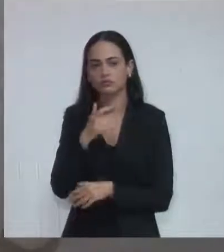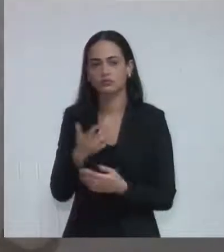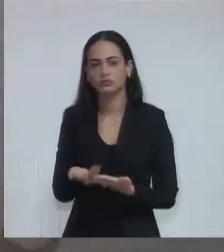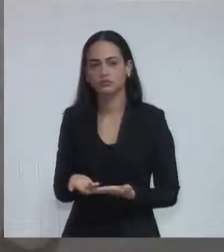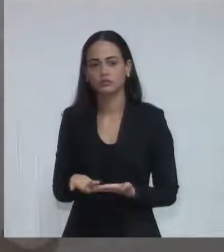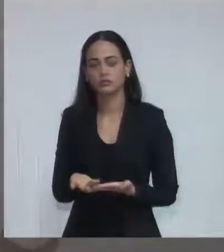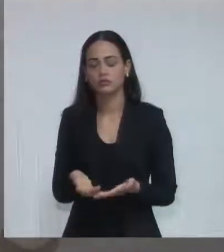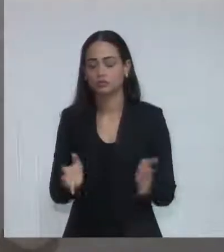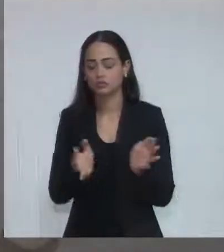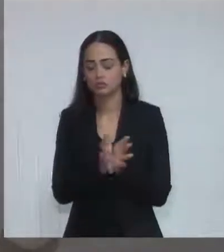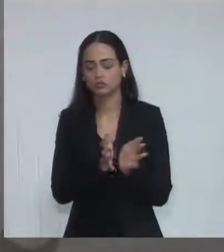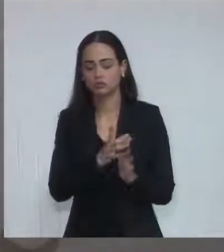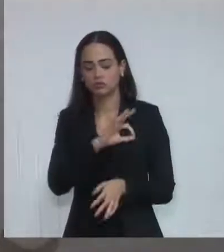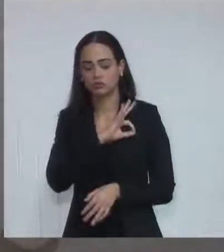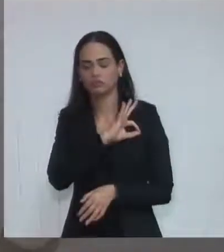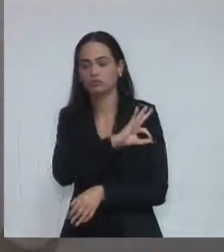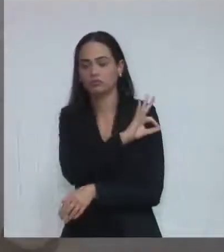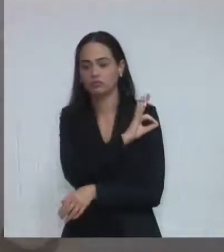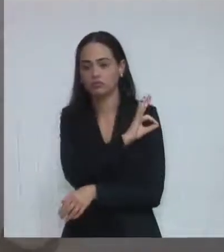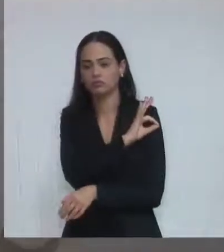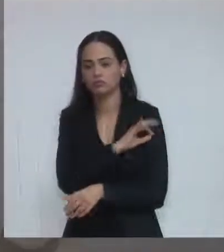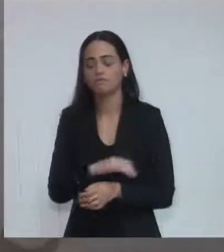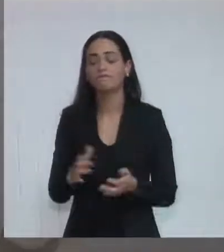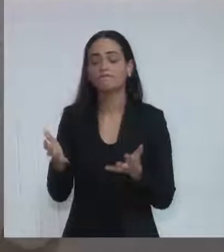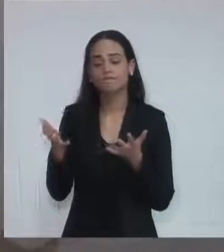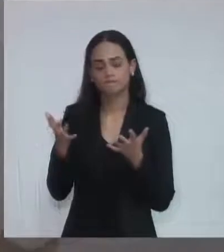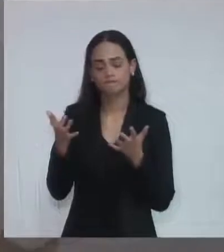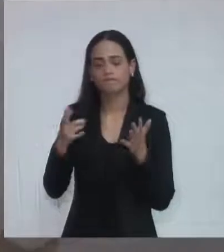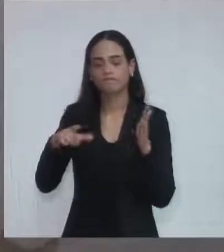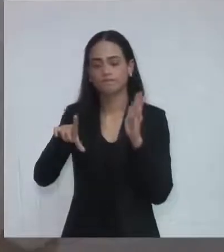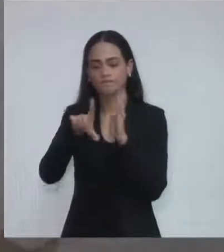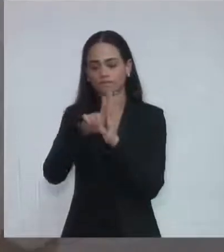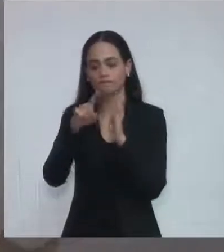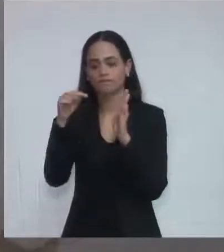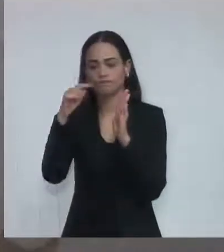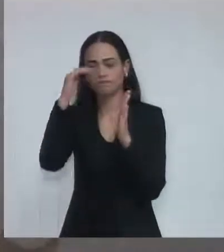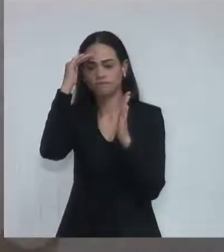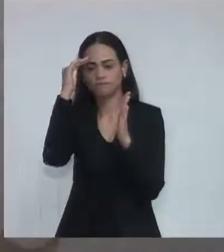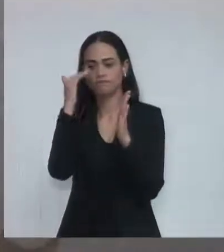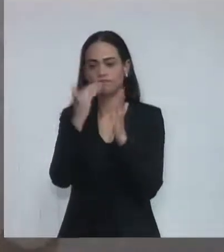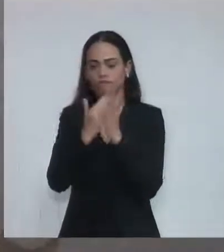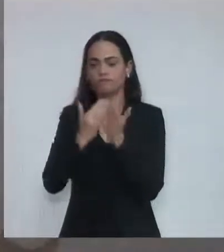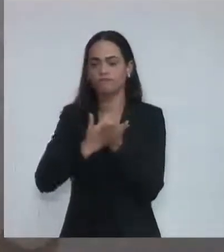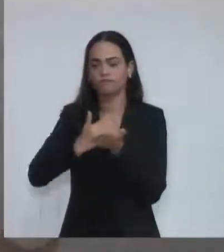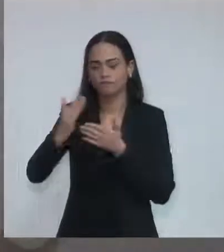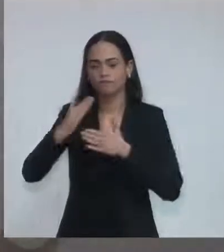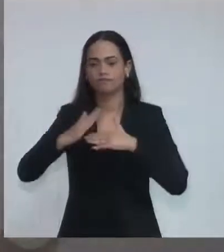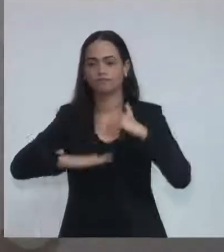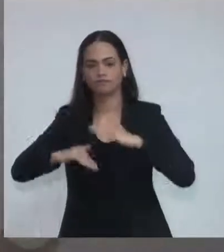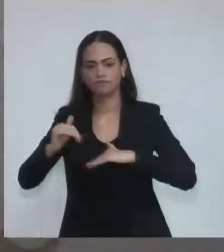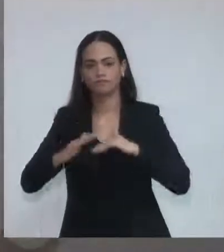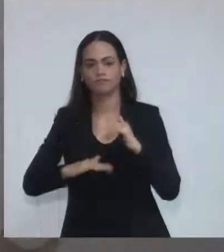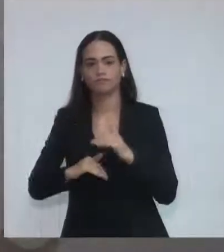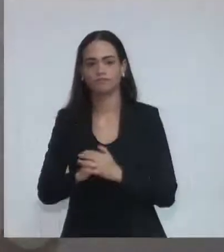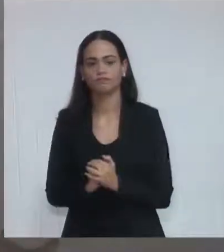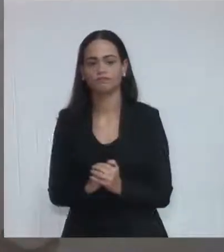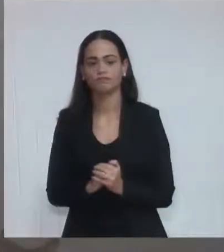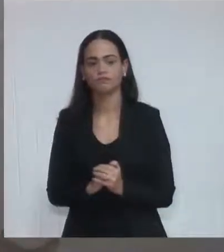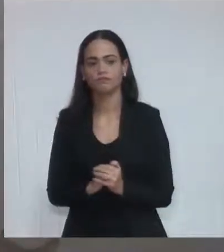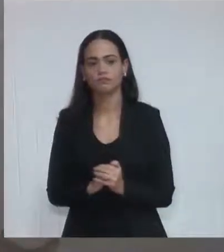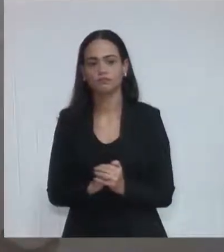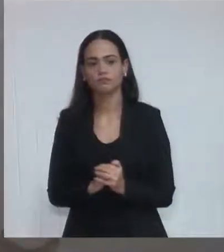muito tempo que essa lei ela seja colocada em prática, porque isso daí